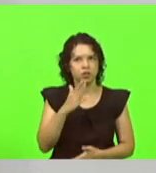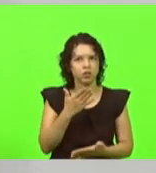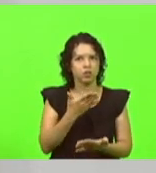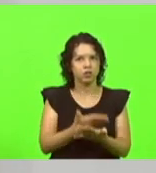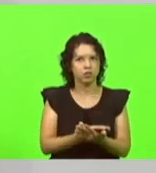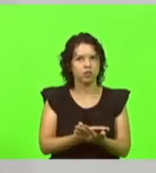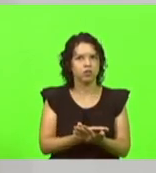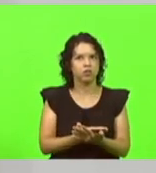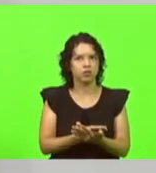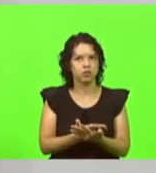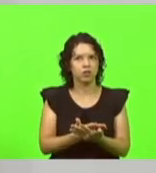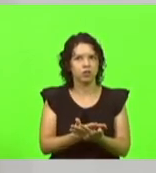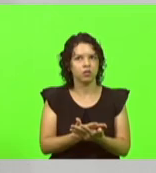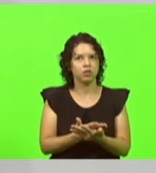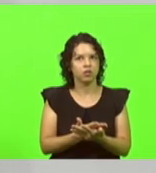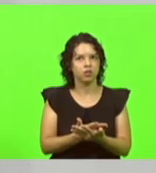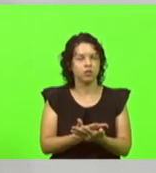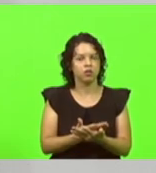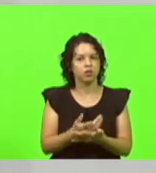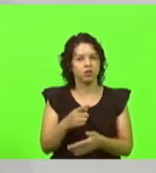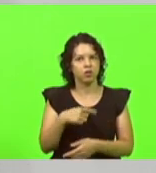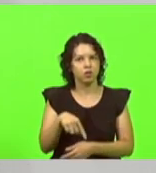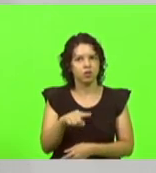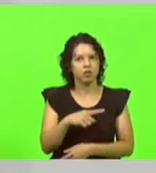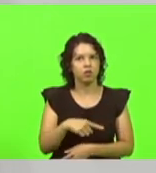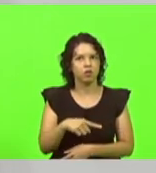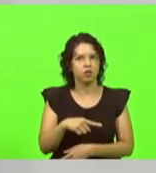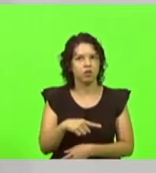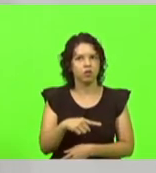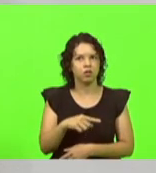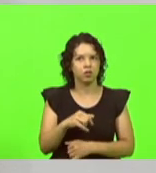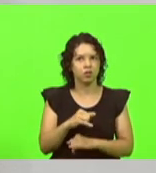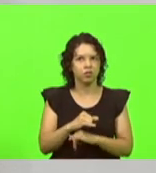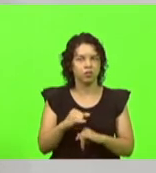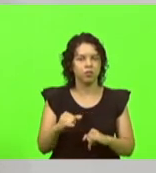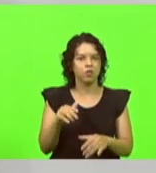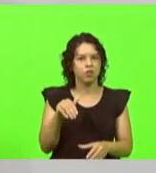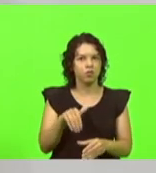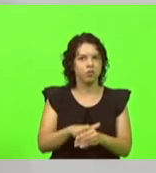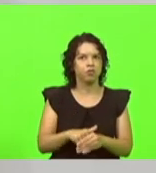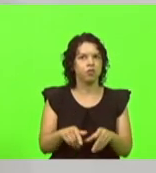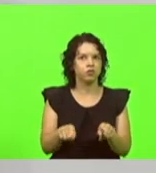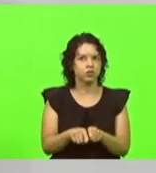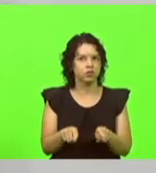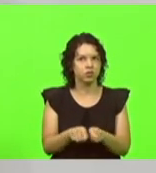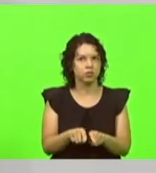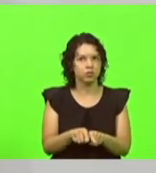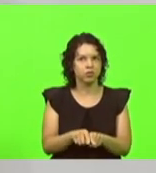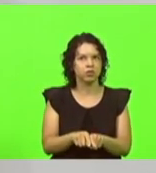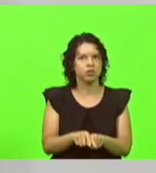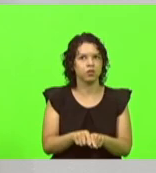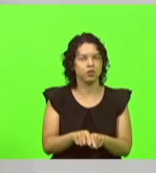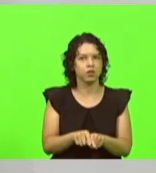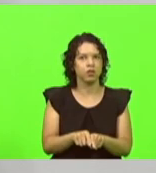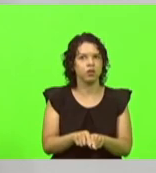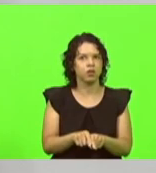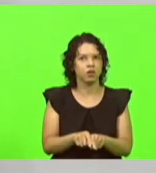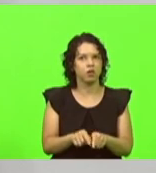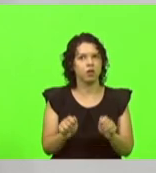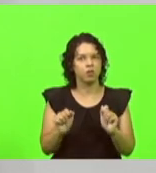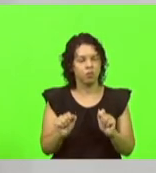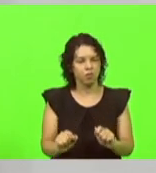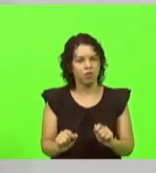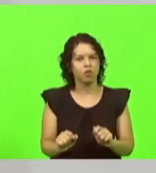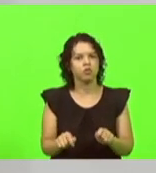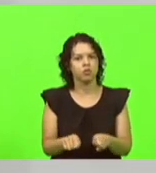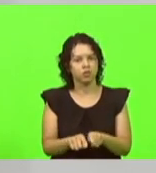equívoco nosso não tenhamos dado a informação de que o voto também seria online e ela poderia, quem sabe, ter